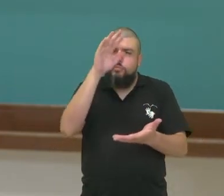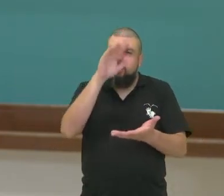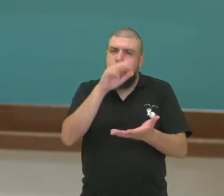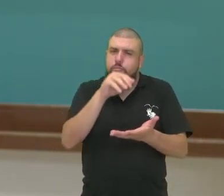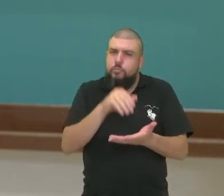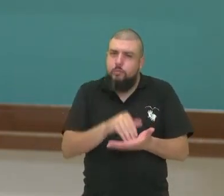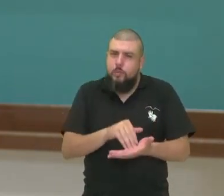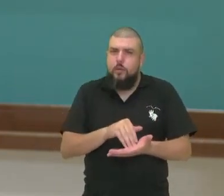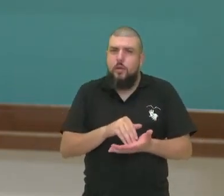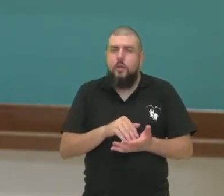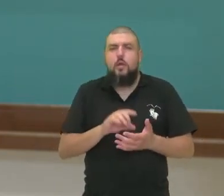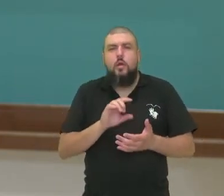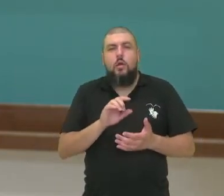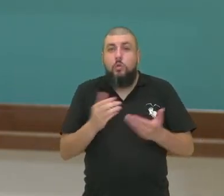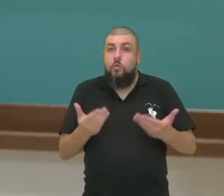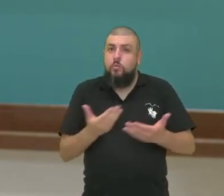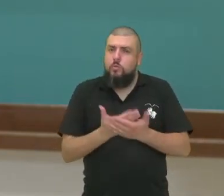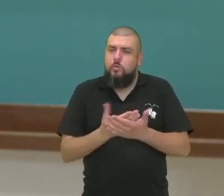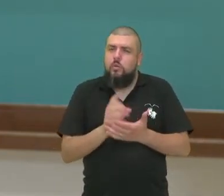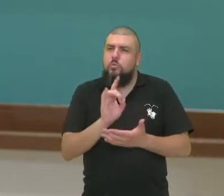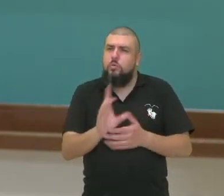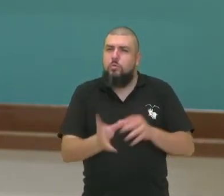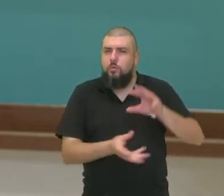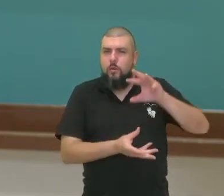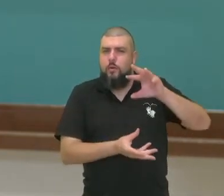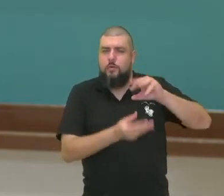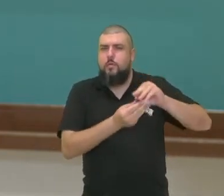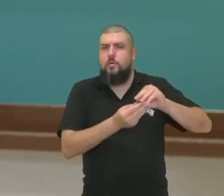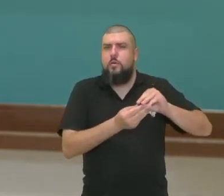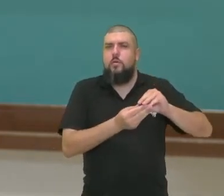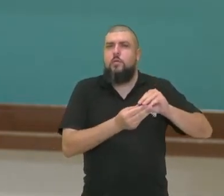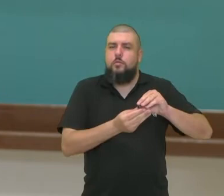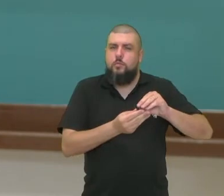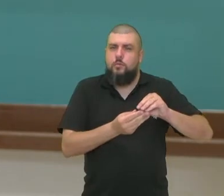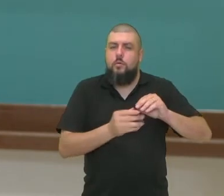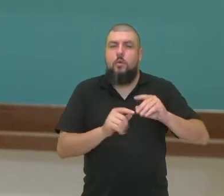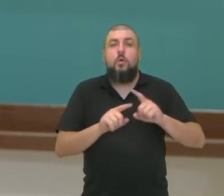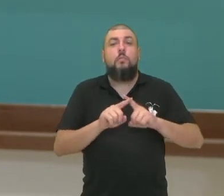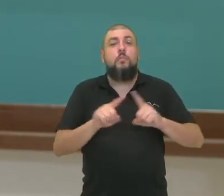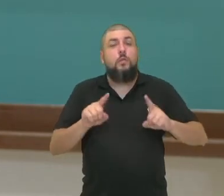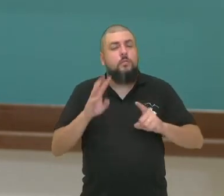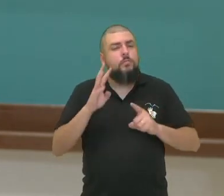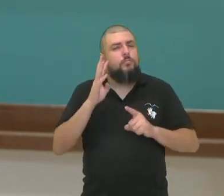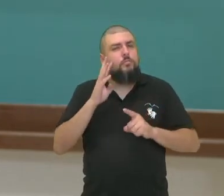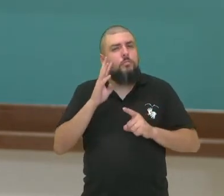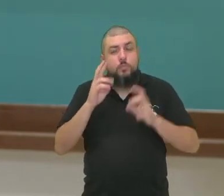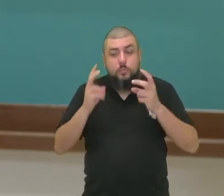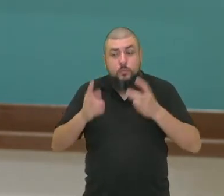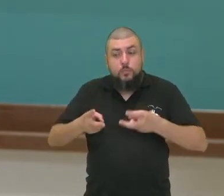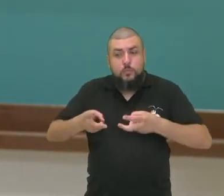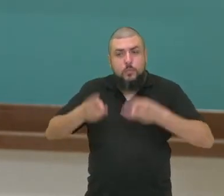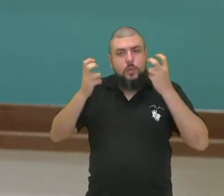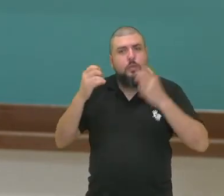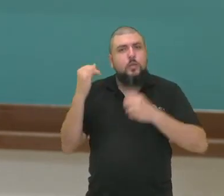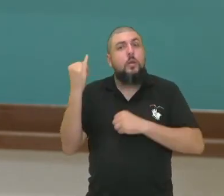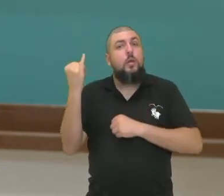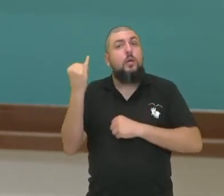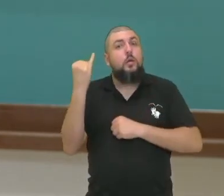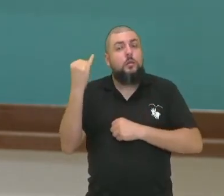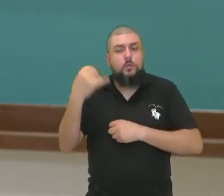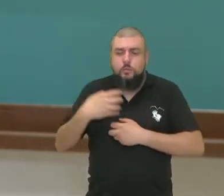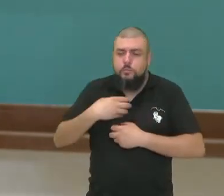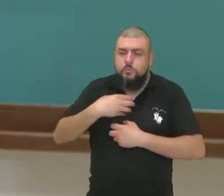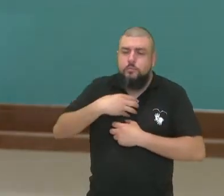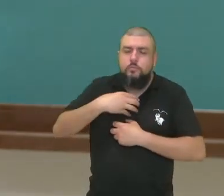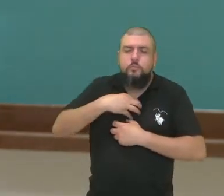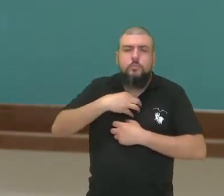longo, então a gente trouxe só um trechinho aqui, mas legal já para perceber essa relevância, essa importância dos sentidos no